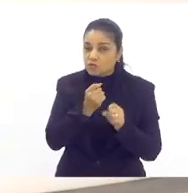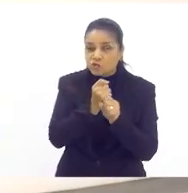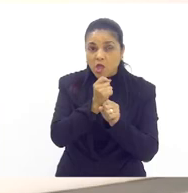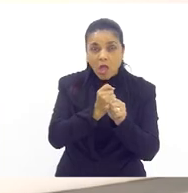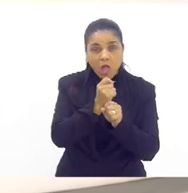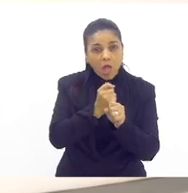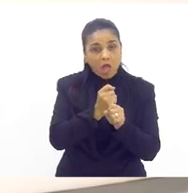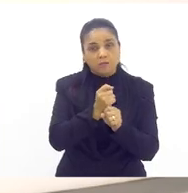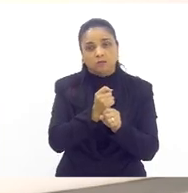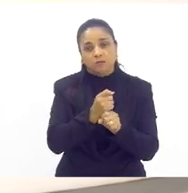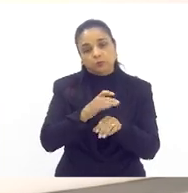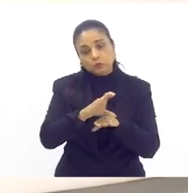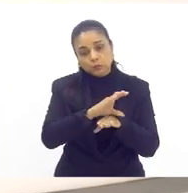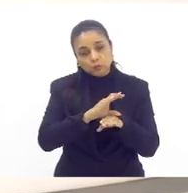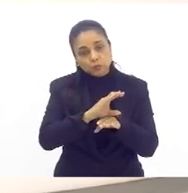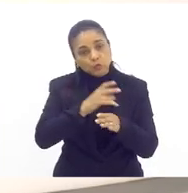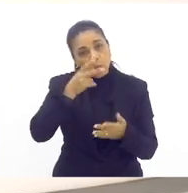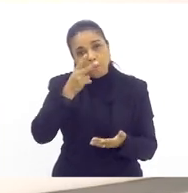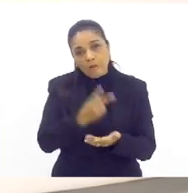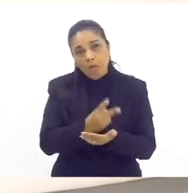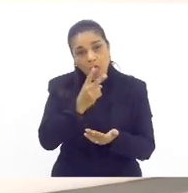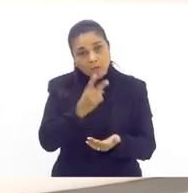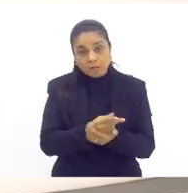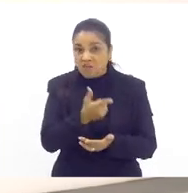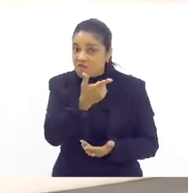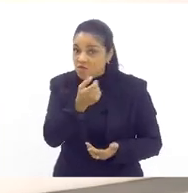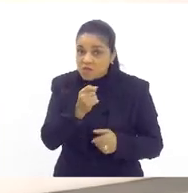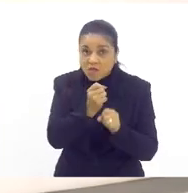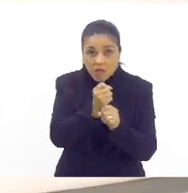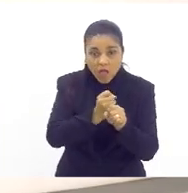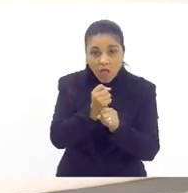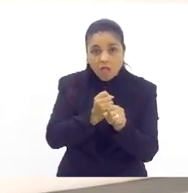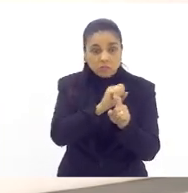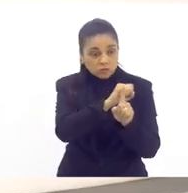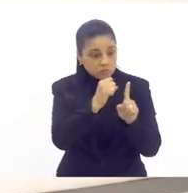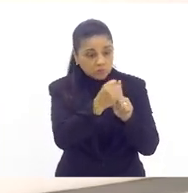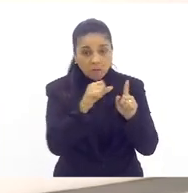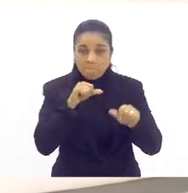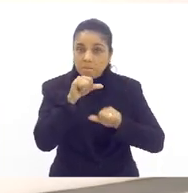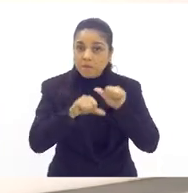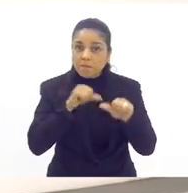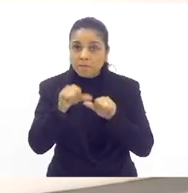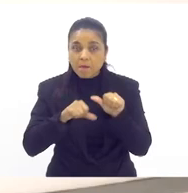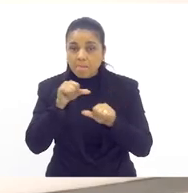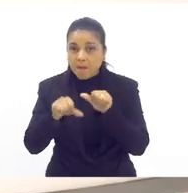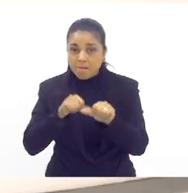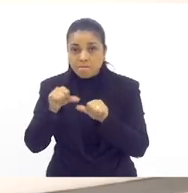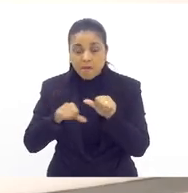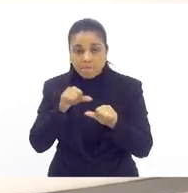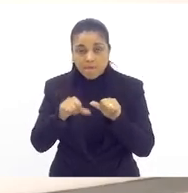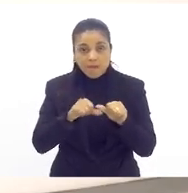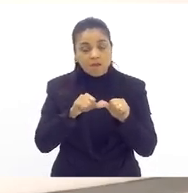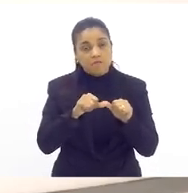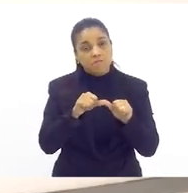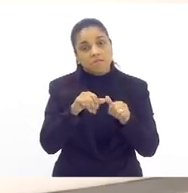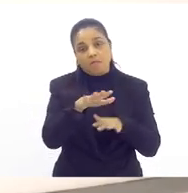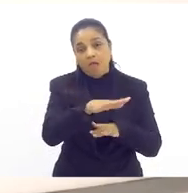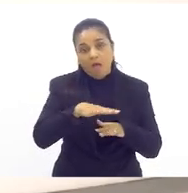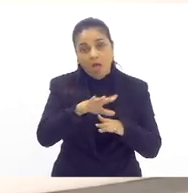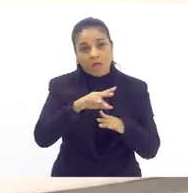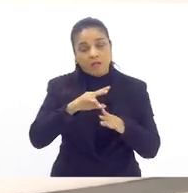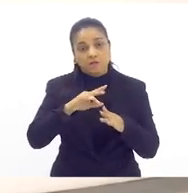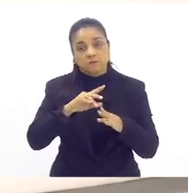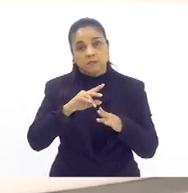cursos são os mesmos hora em 20 anos a sociedade mudou né houve muitas mudanças significativas principalmente na área de tecnologia